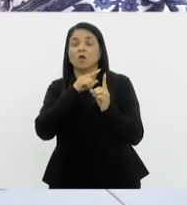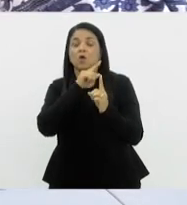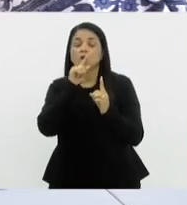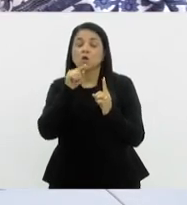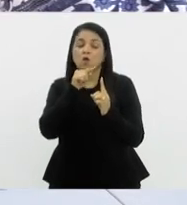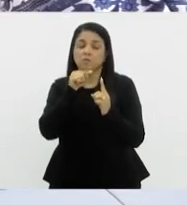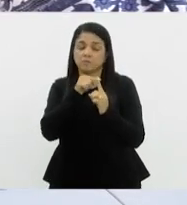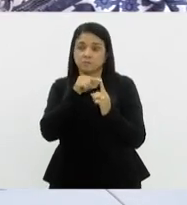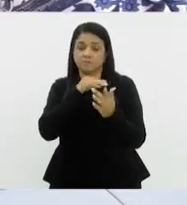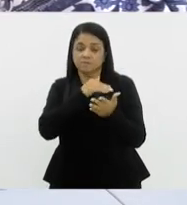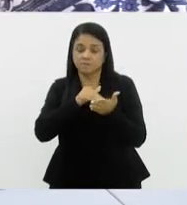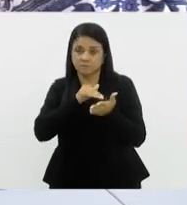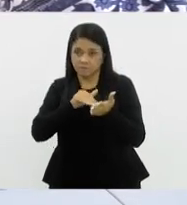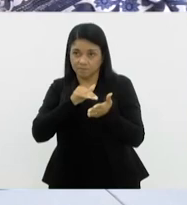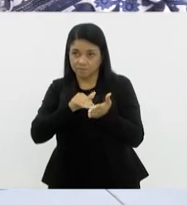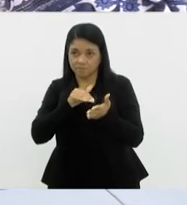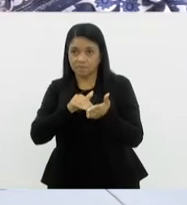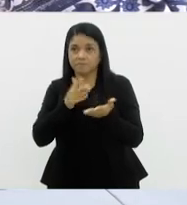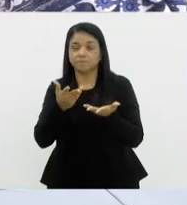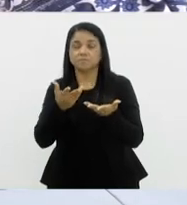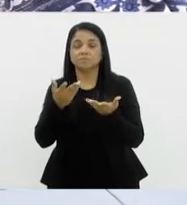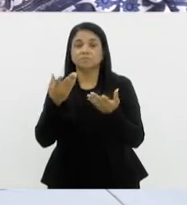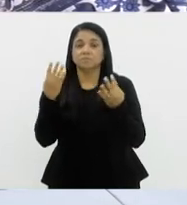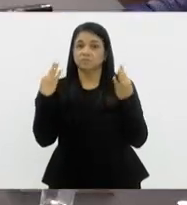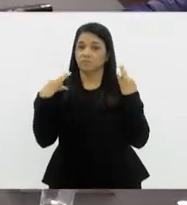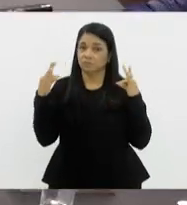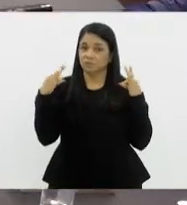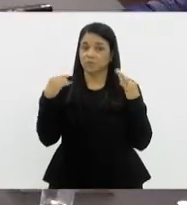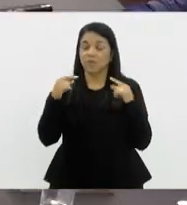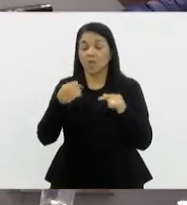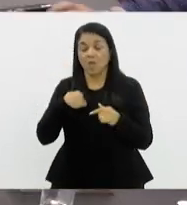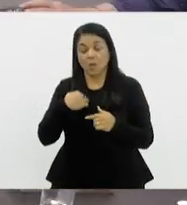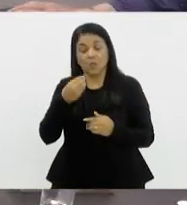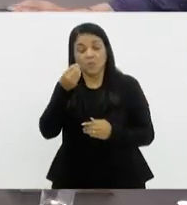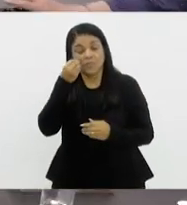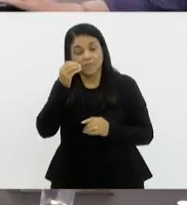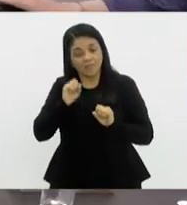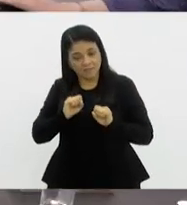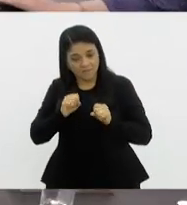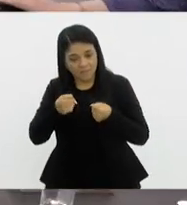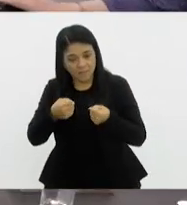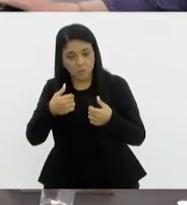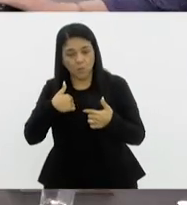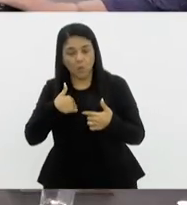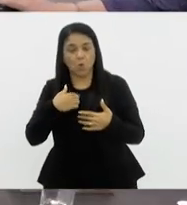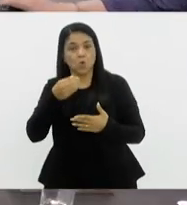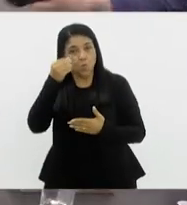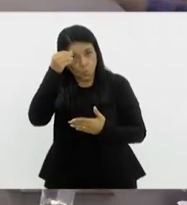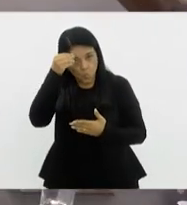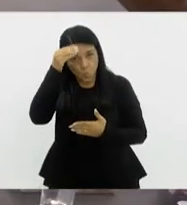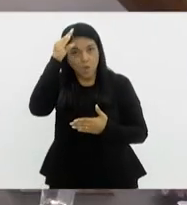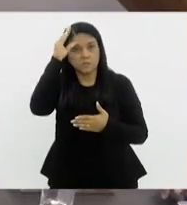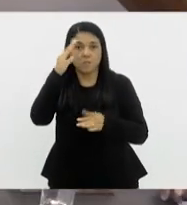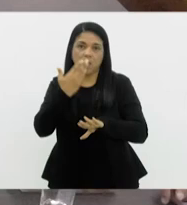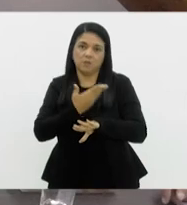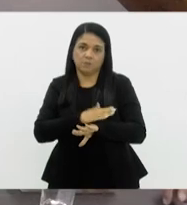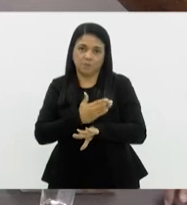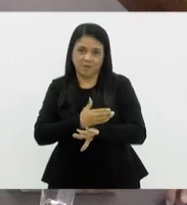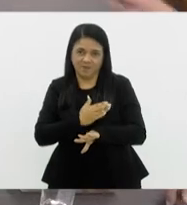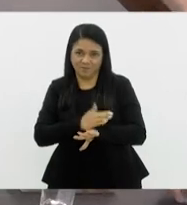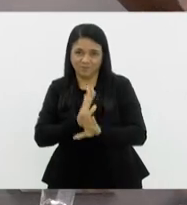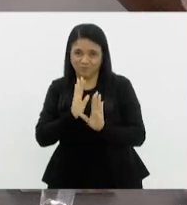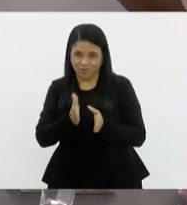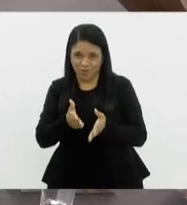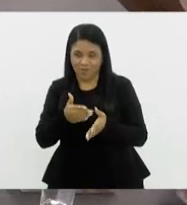da Secretaria de Estado. É legítimo. Turismo, tentei fazer uma defesa aqui com base no meu, no meu conhecimento prático. Assim, não, a vossa